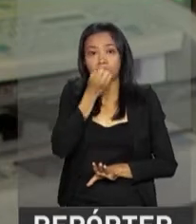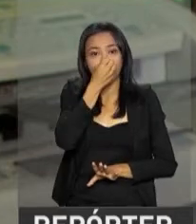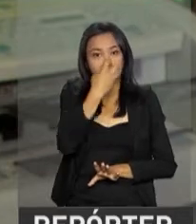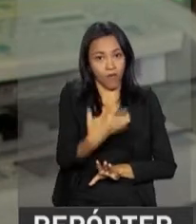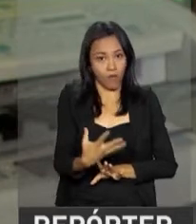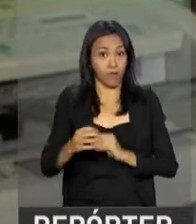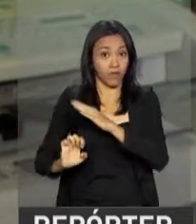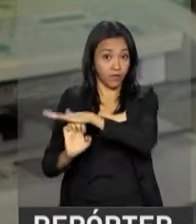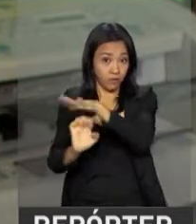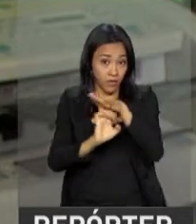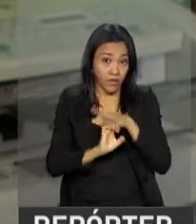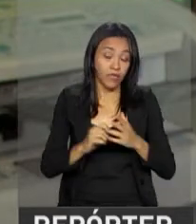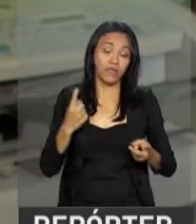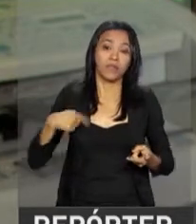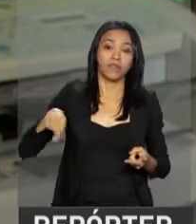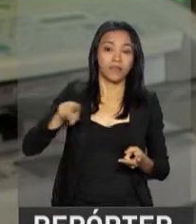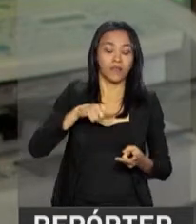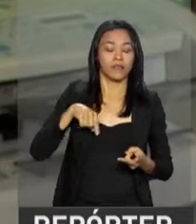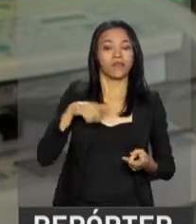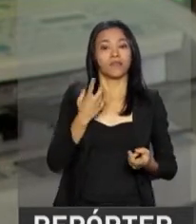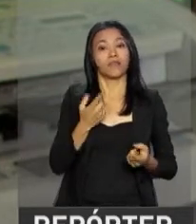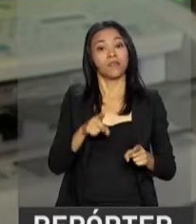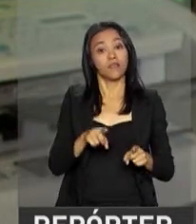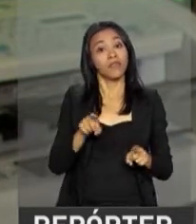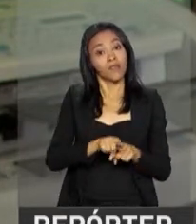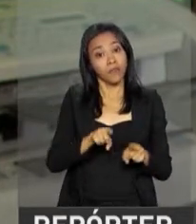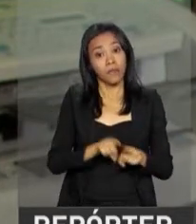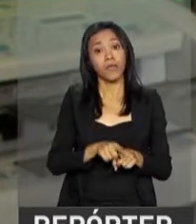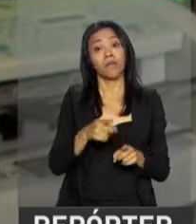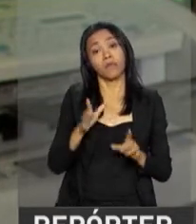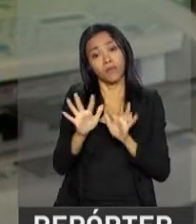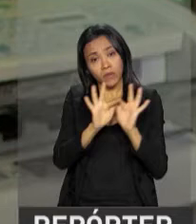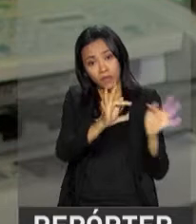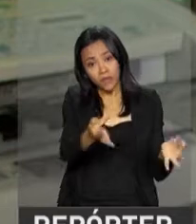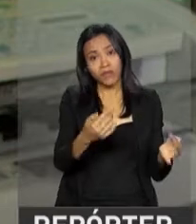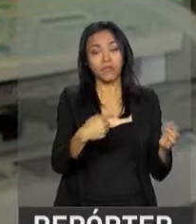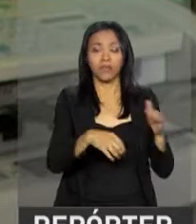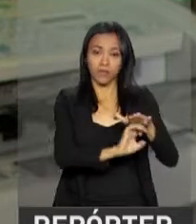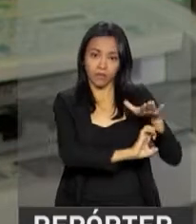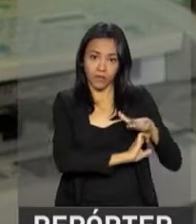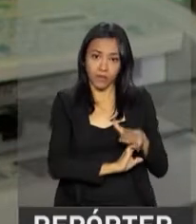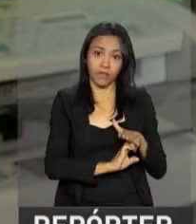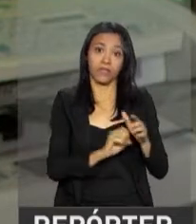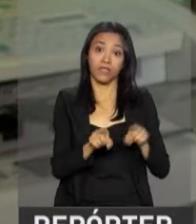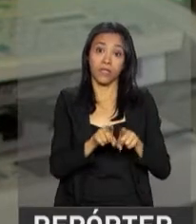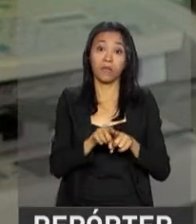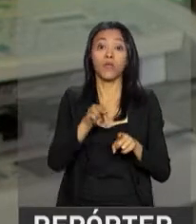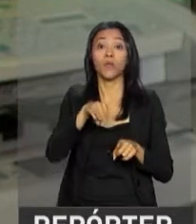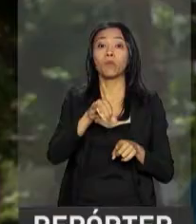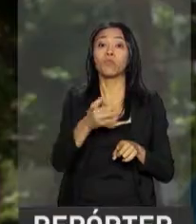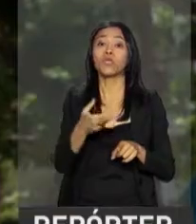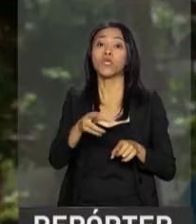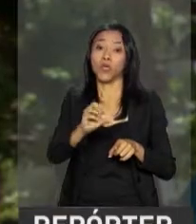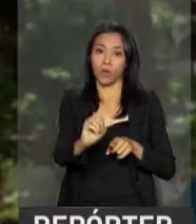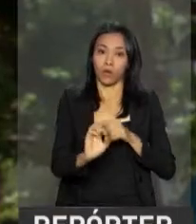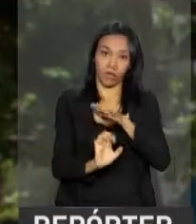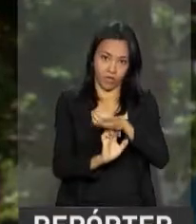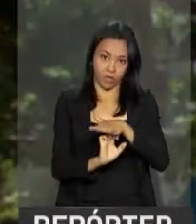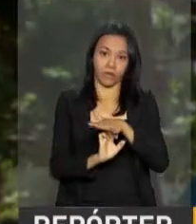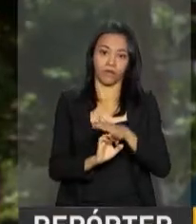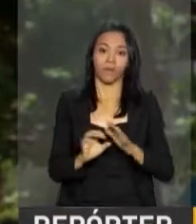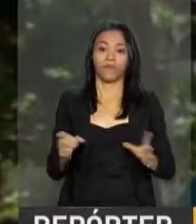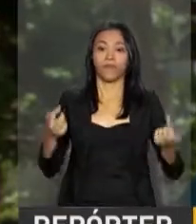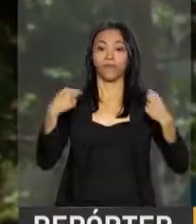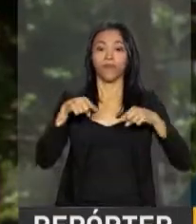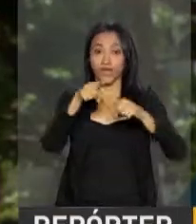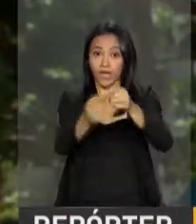empresas de uma forma geral a princípio para o grande e depois para os pequenos incluindo até o microempreendedor individual a implantação do